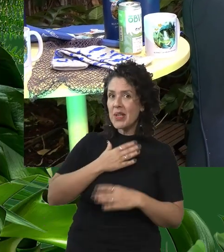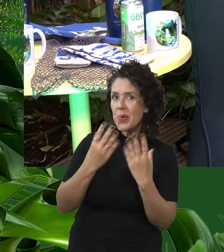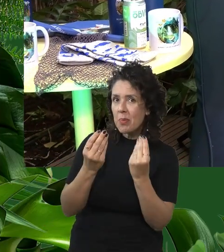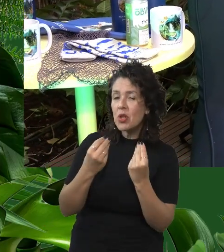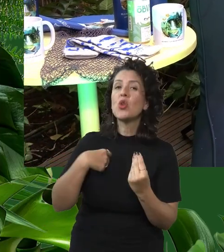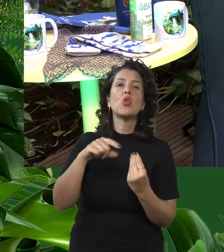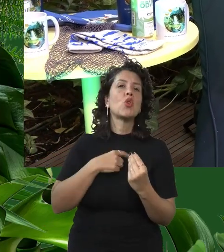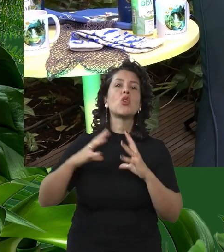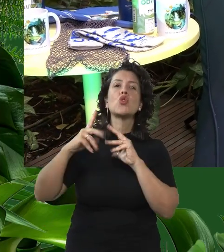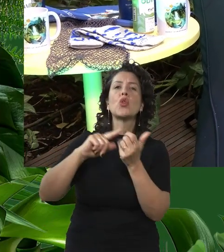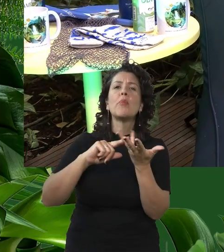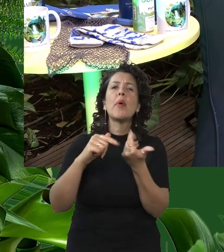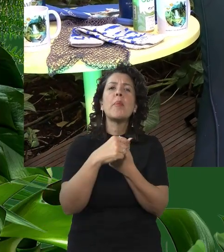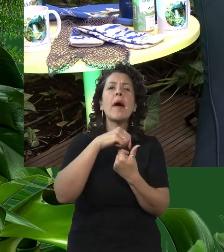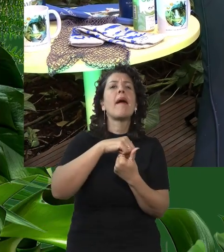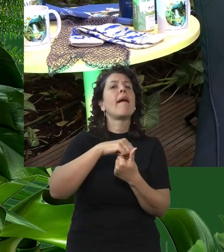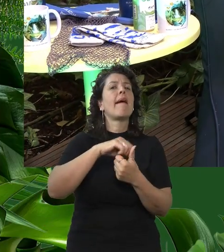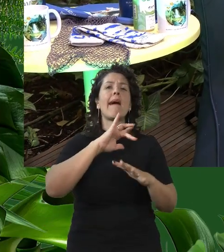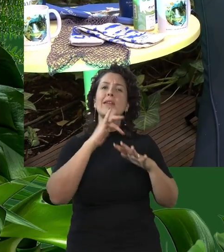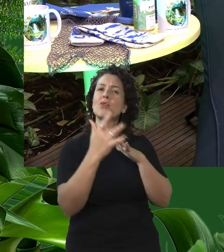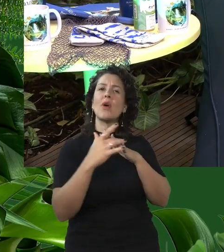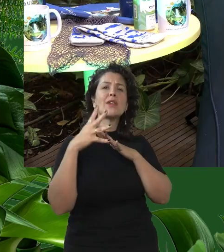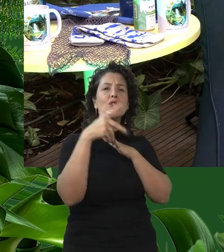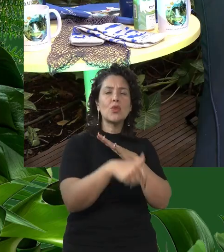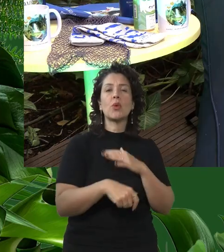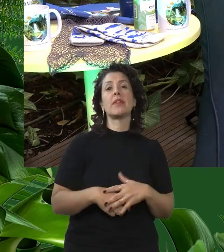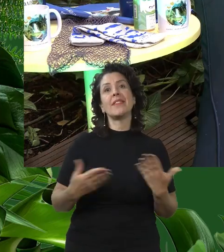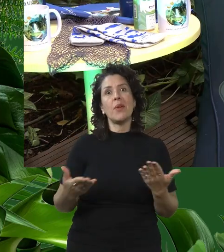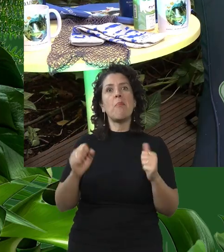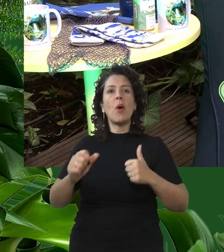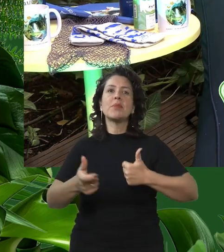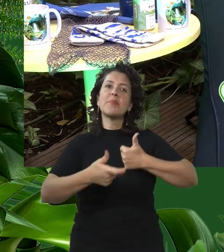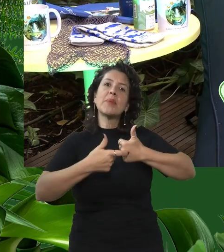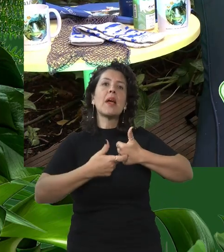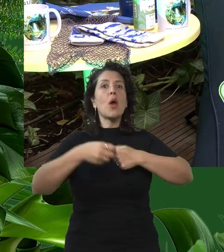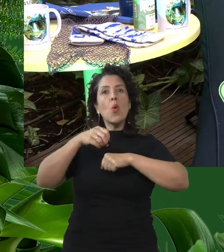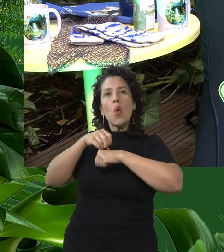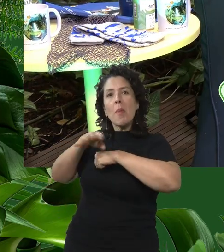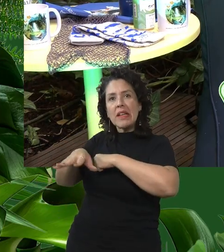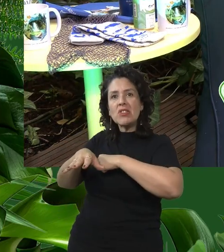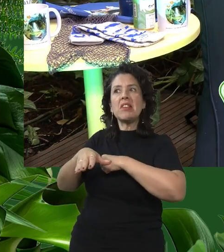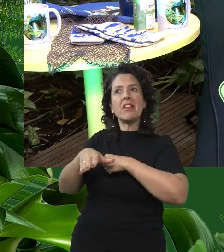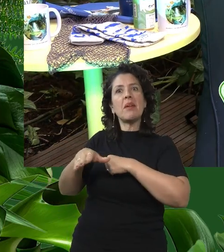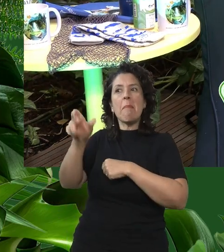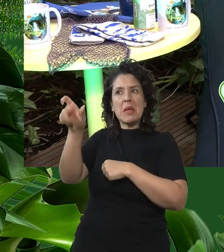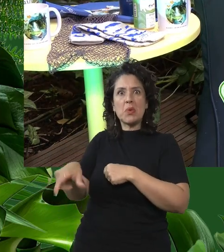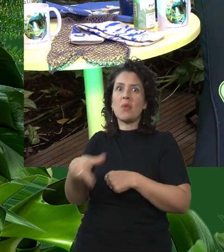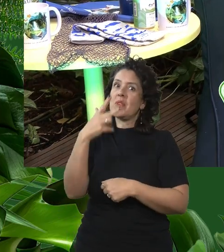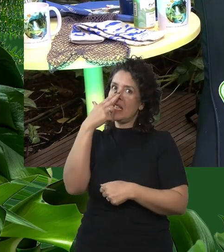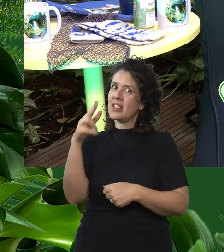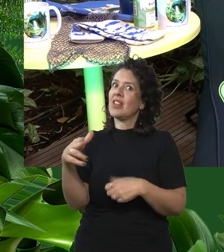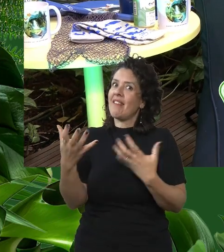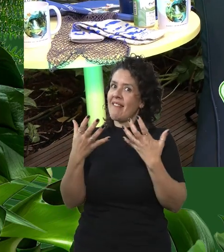todos os canais, a gente está ao vivo em todos os canais, então deixa o seu gostei, o seu like, compartilha com quem você acha que tem que assistir essa live, que é